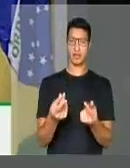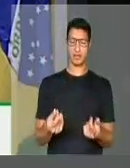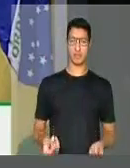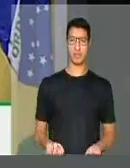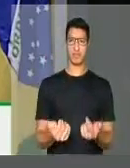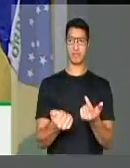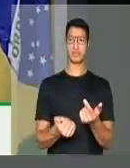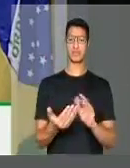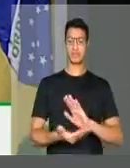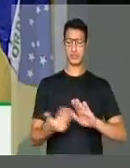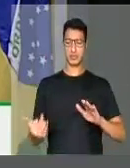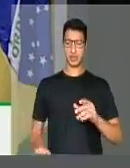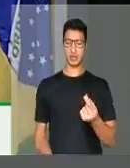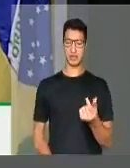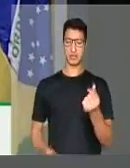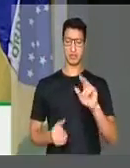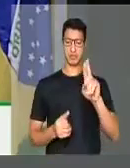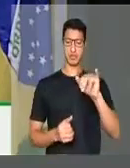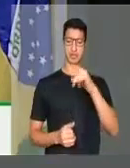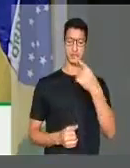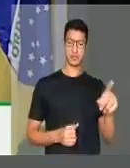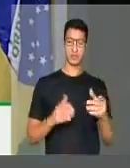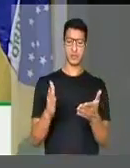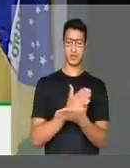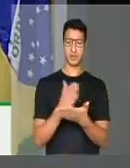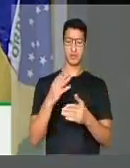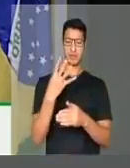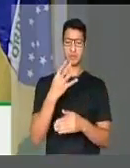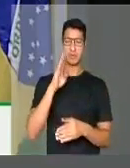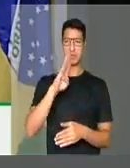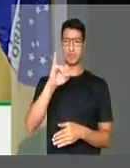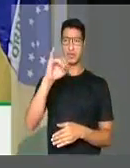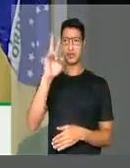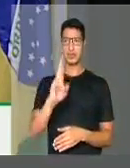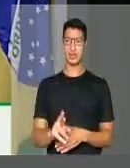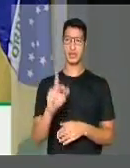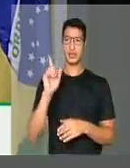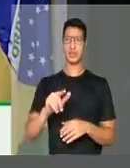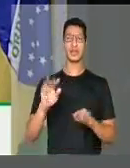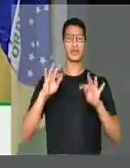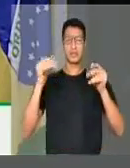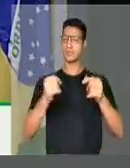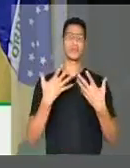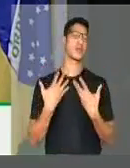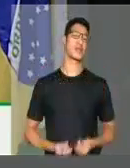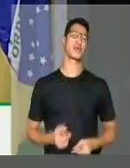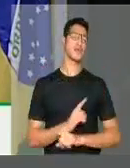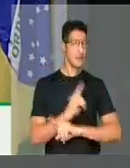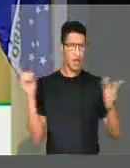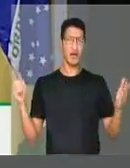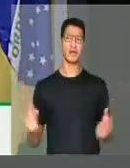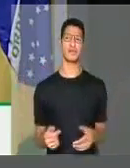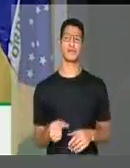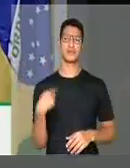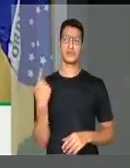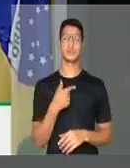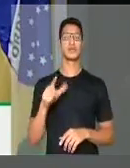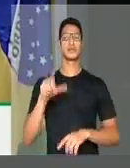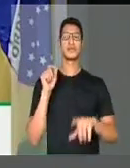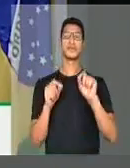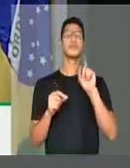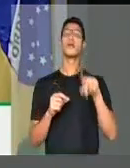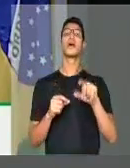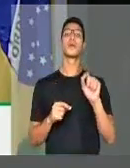os investimentos, retirar do orçamento da União algo em torno de 4 bilhões de reais é totalmente inadmissível. E a